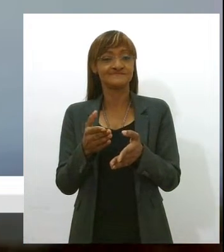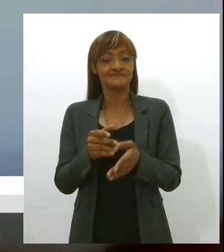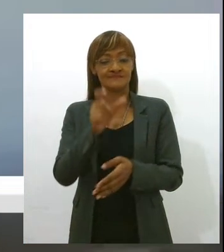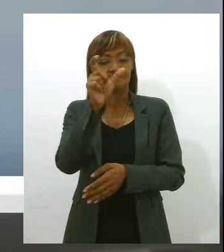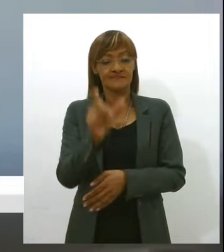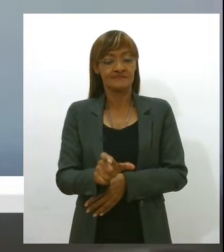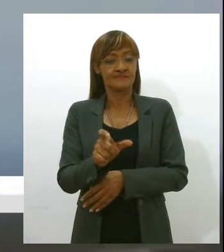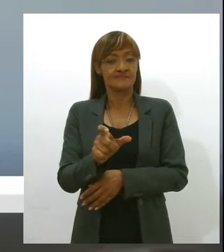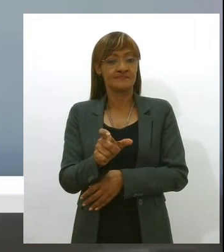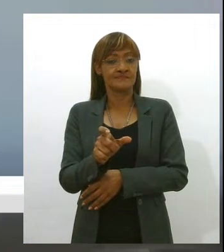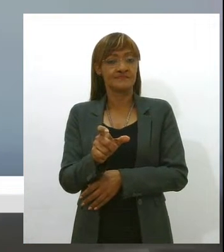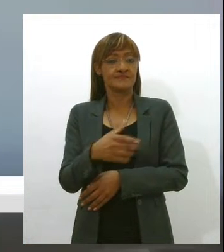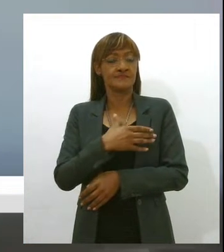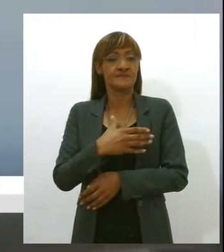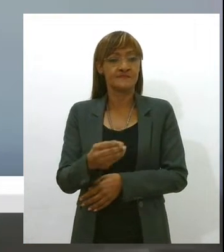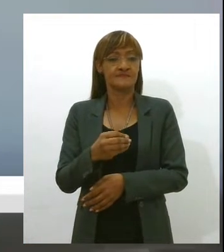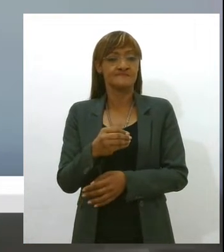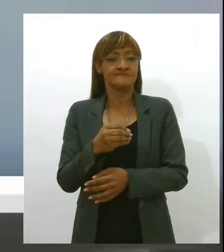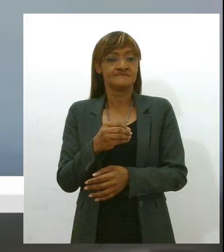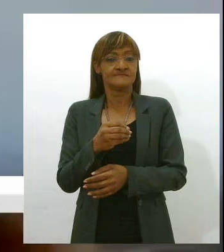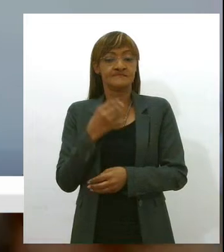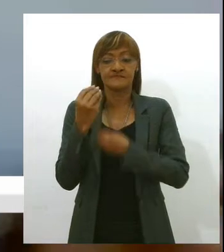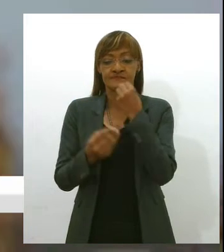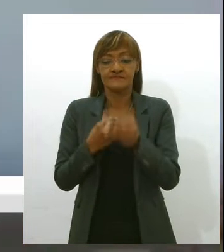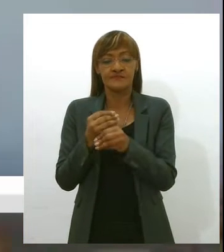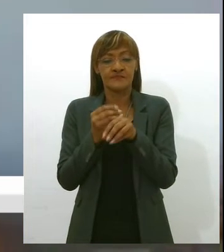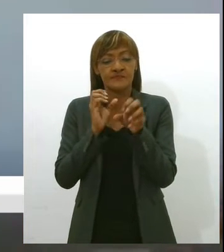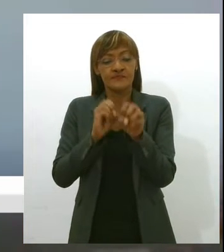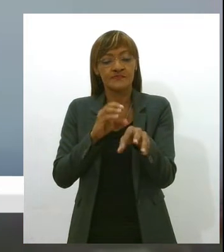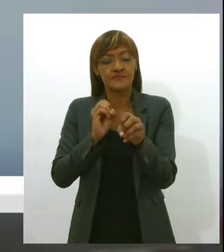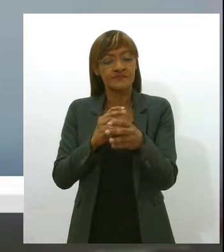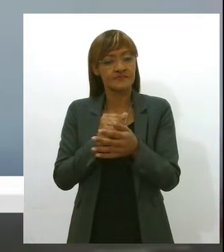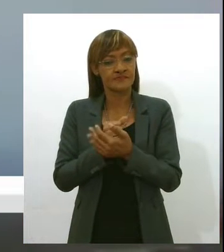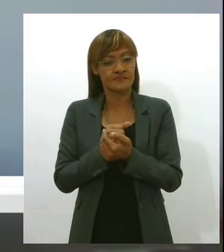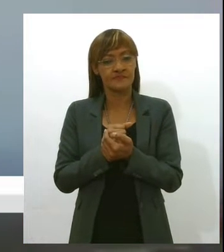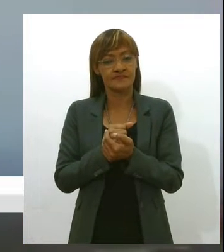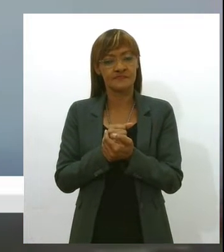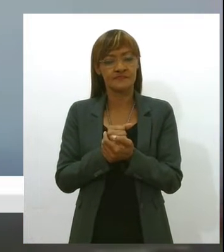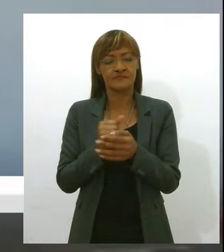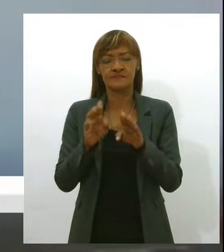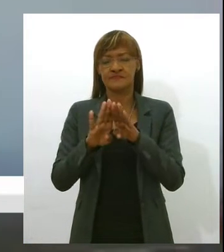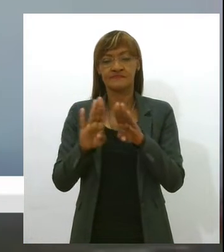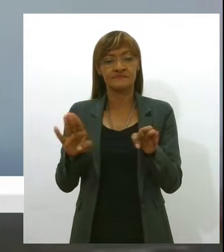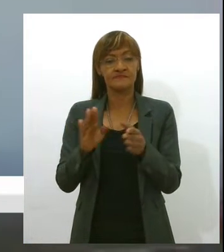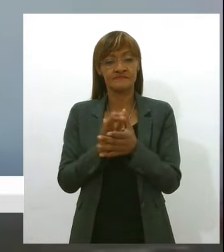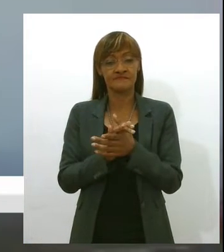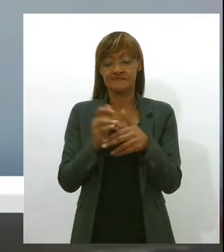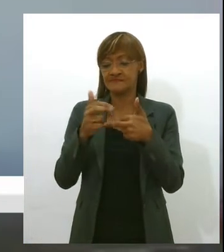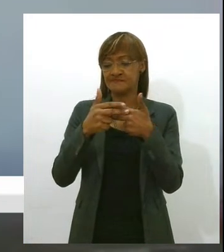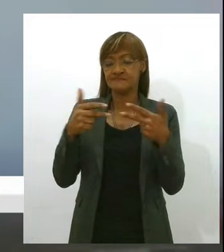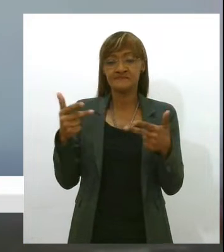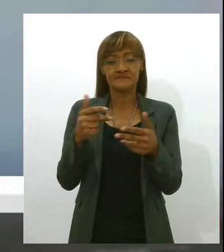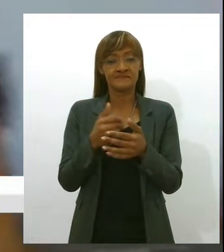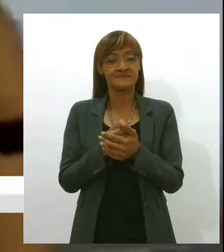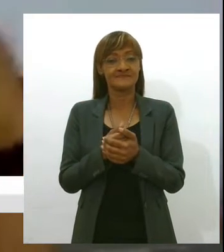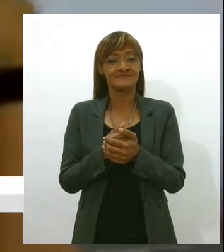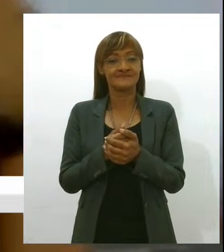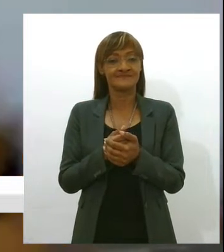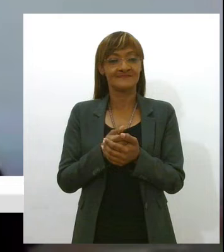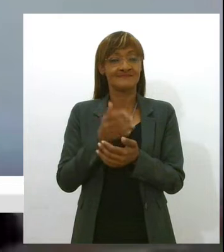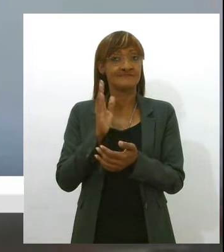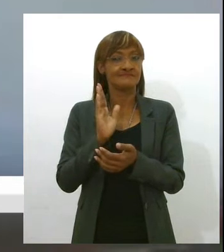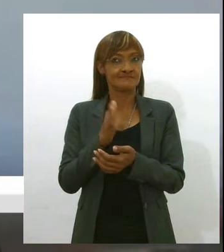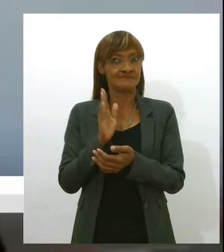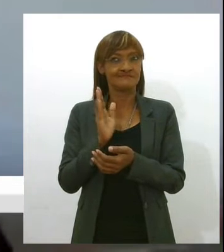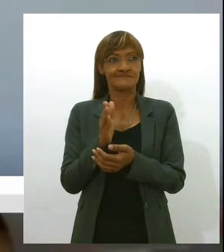relação, uma forma de criação, e são essas coisas que acabam ficando bem, tipo, que vai dando